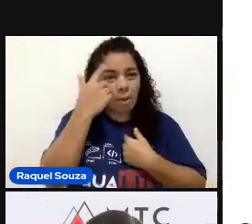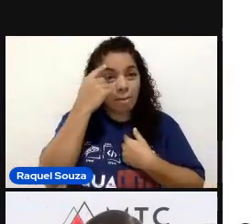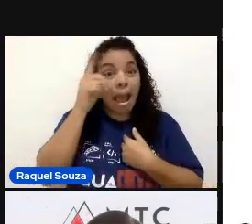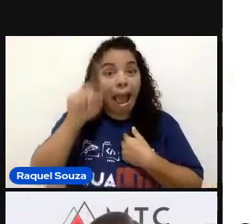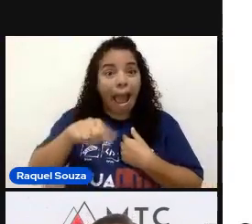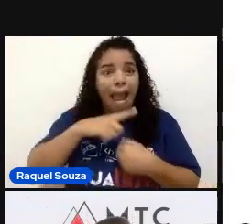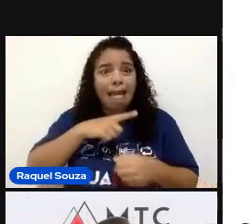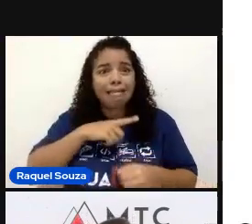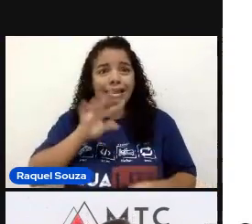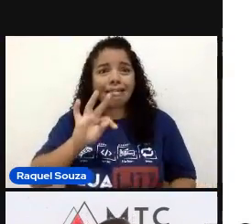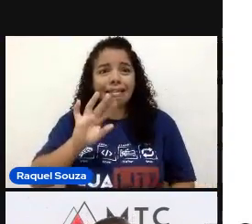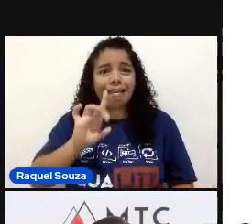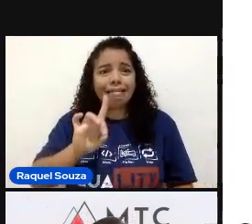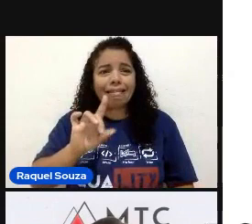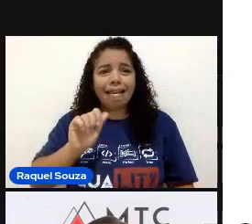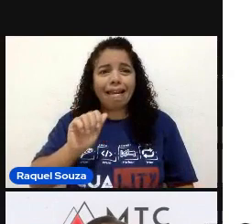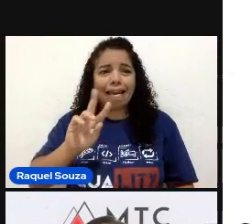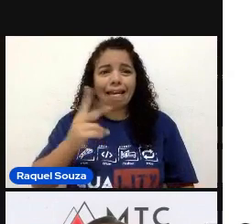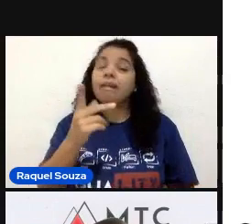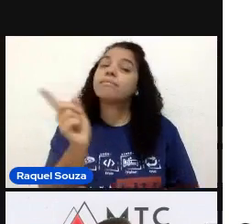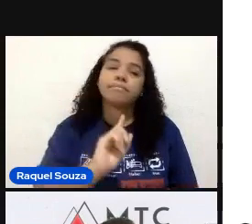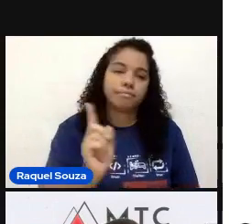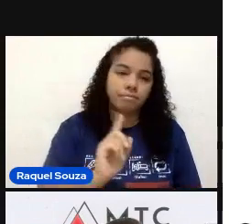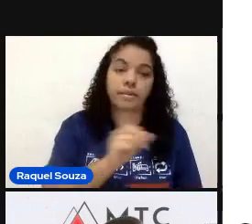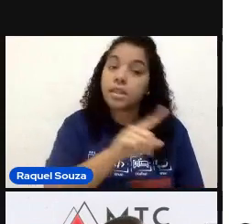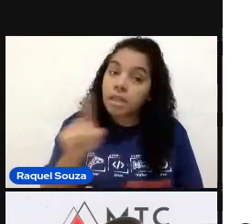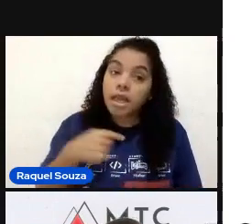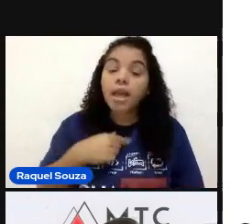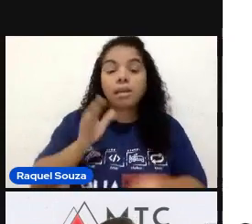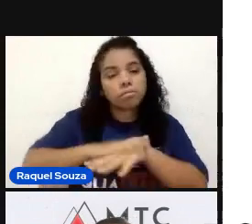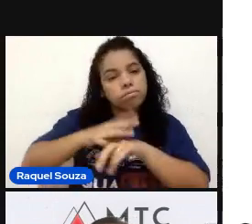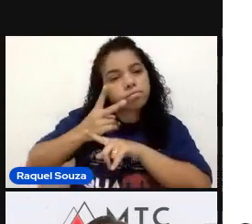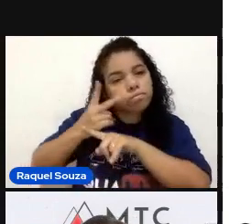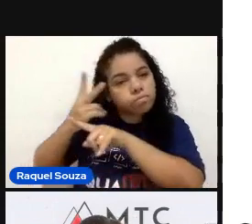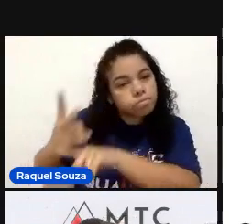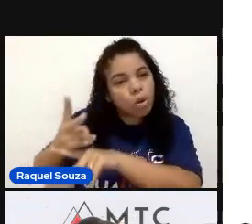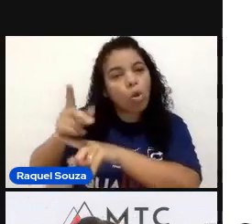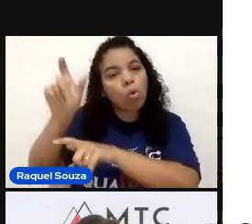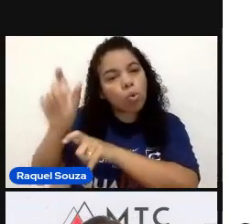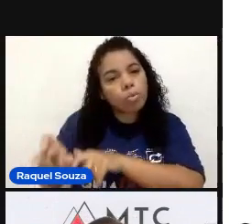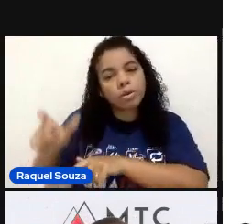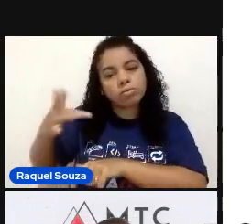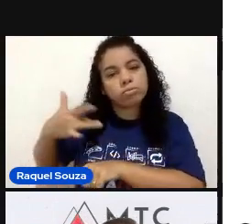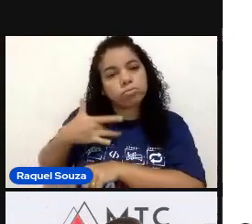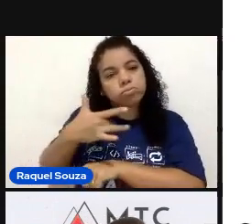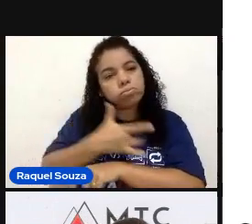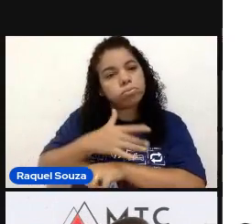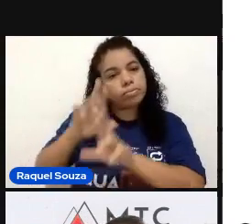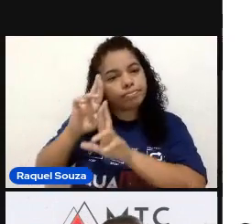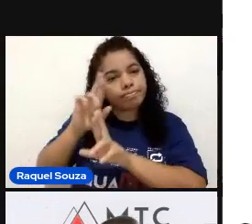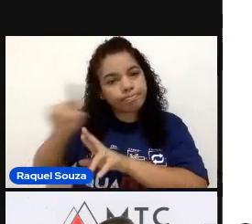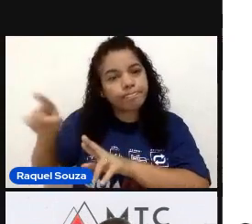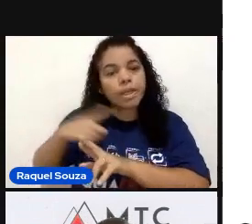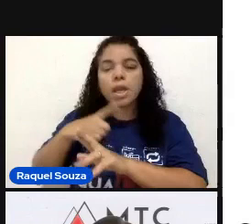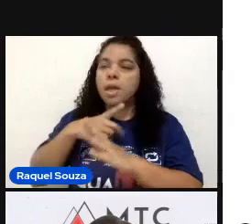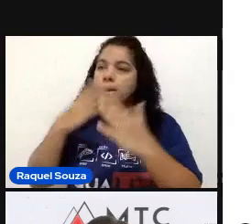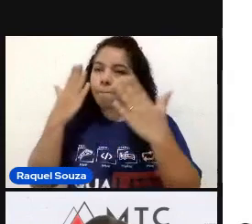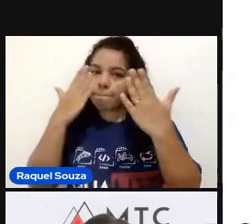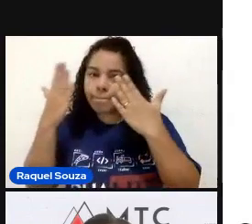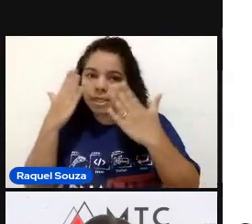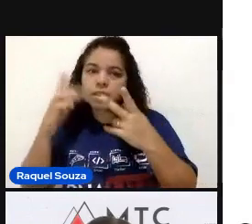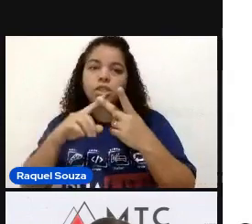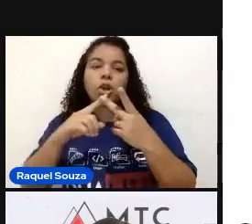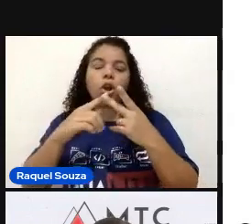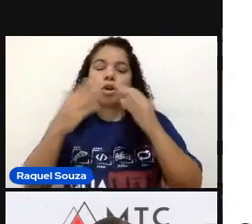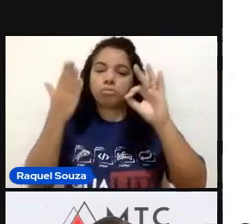TDAH, tá? É muito importante vocês procurarem alguém da saúde, como psicólogo e psiquiatra, para